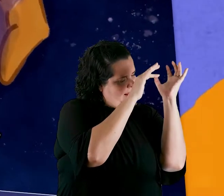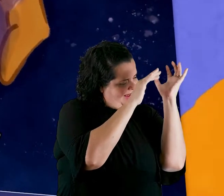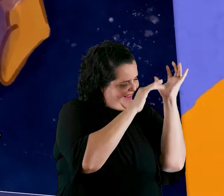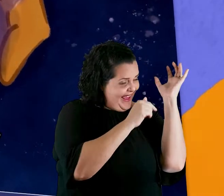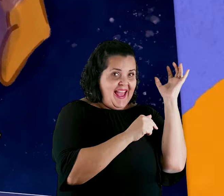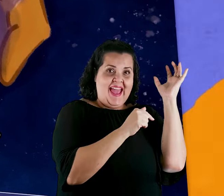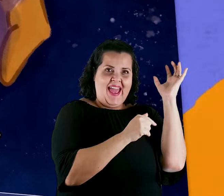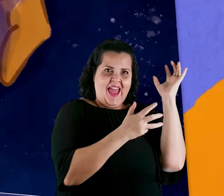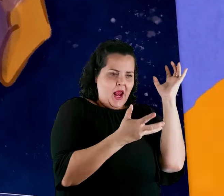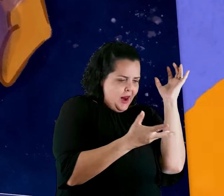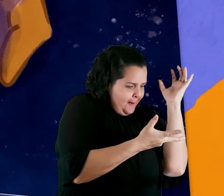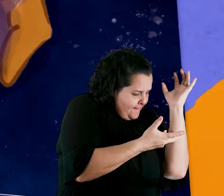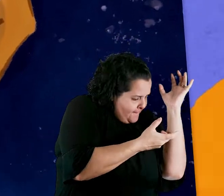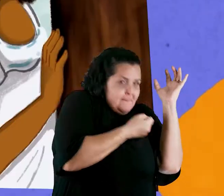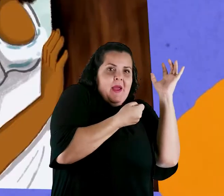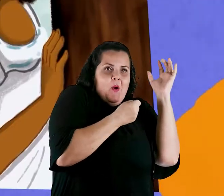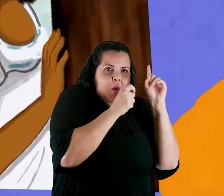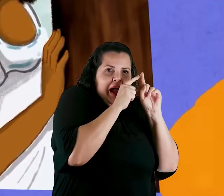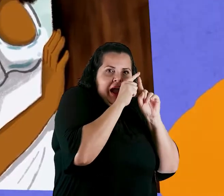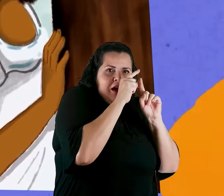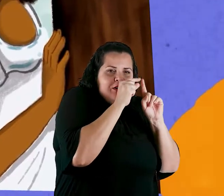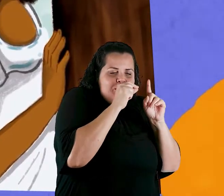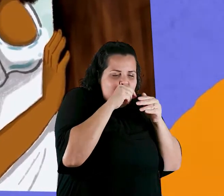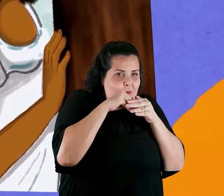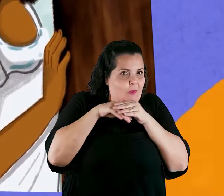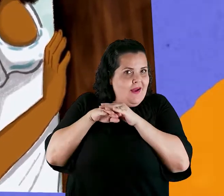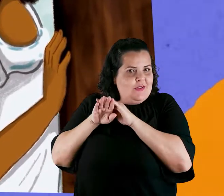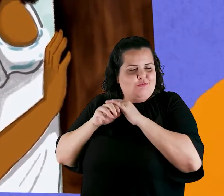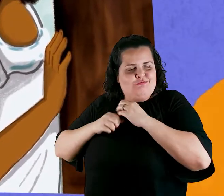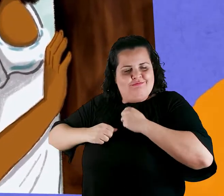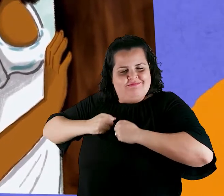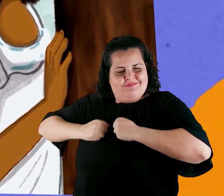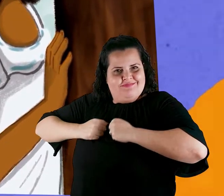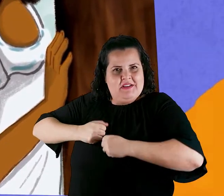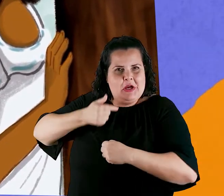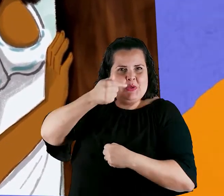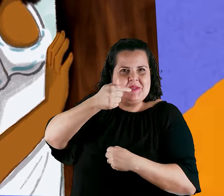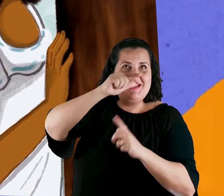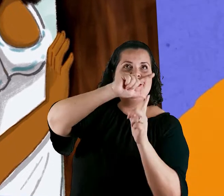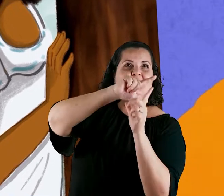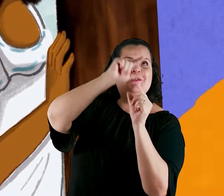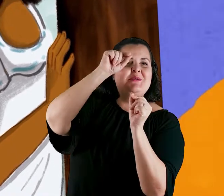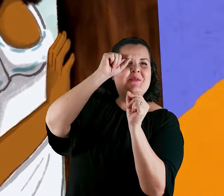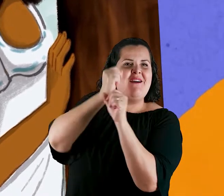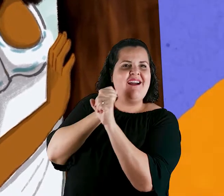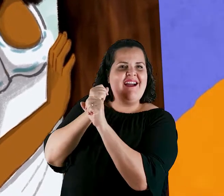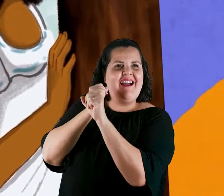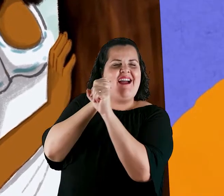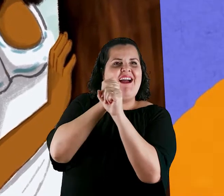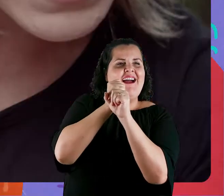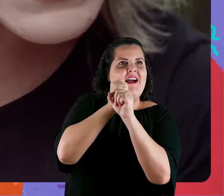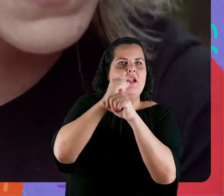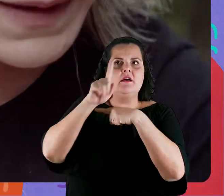gesto recolheu as folhas e com ela e se banhou durante sete luas quando voltou e me abraçou novamente Senti seu